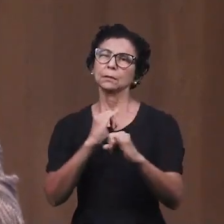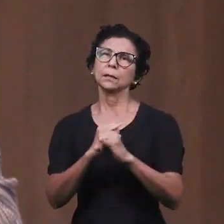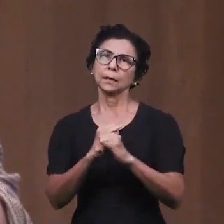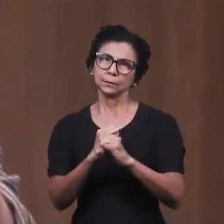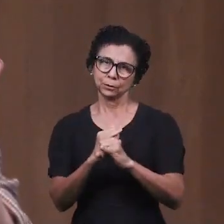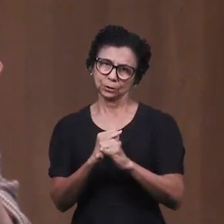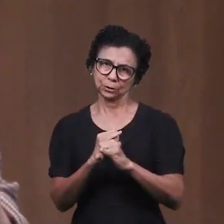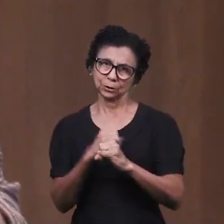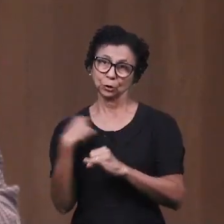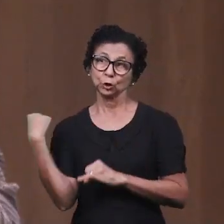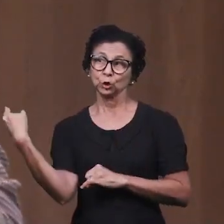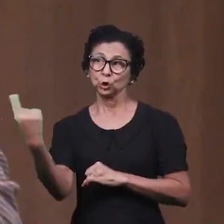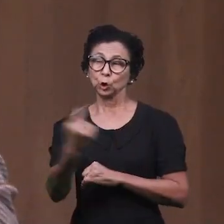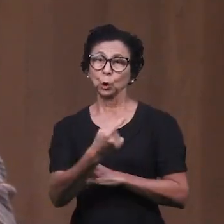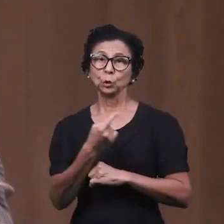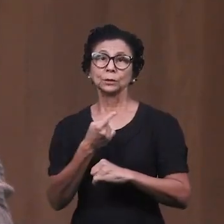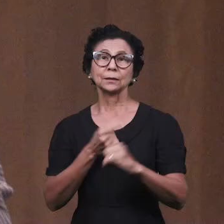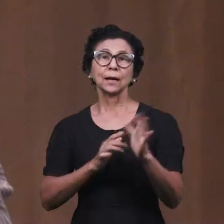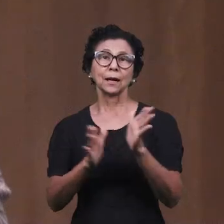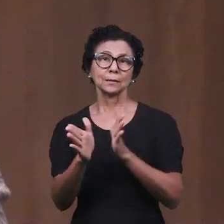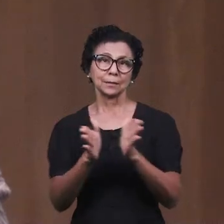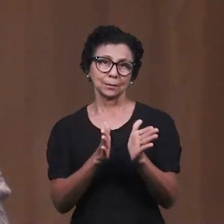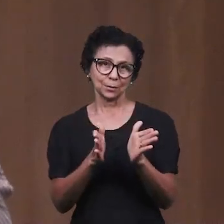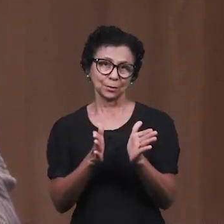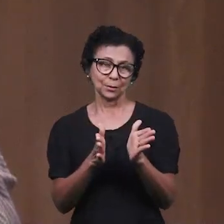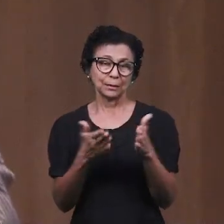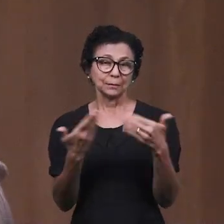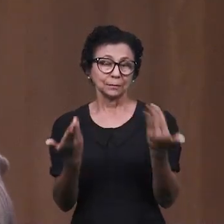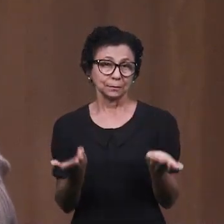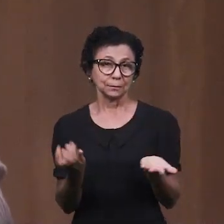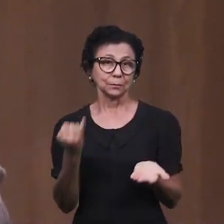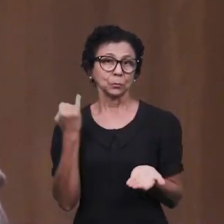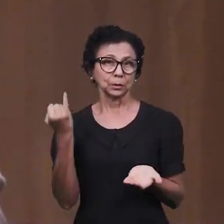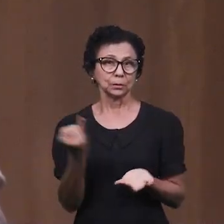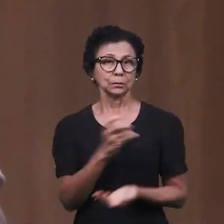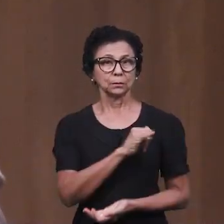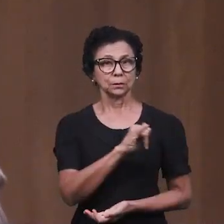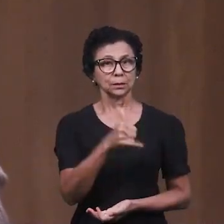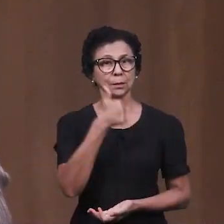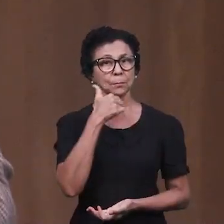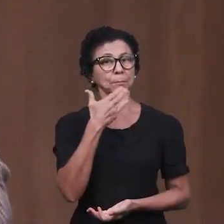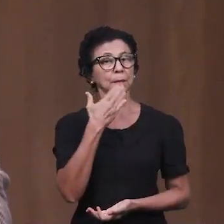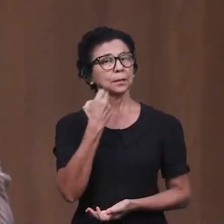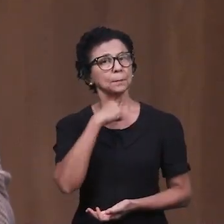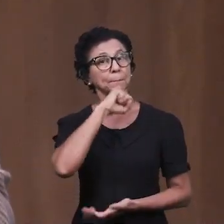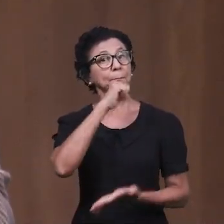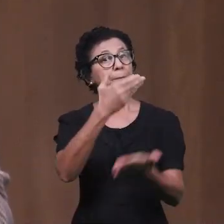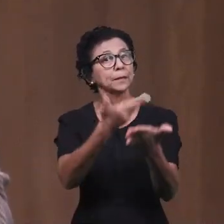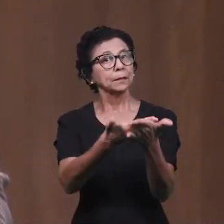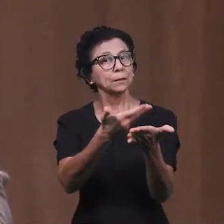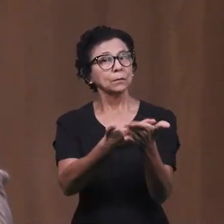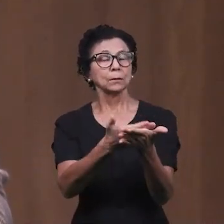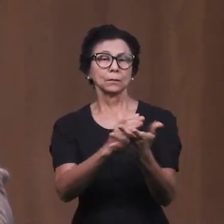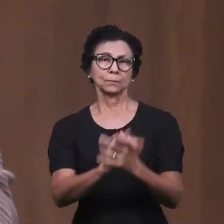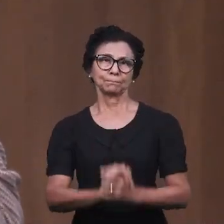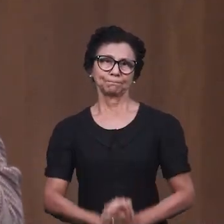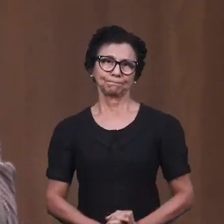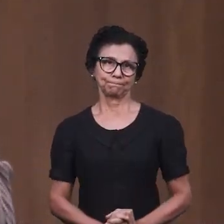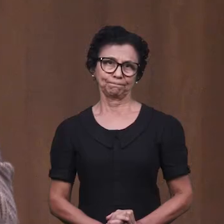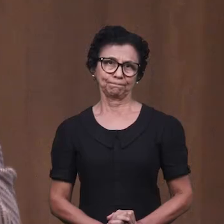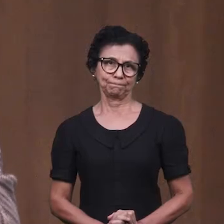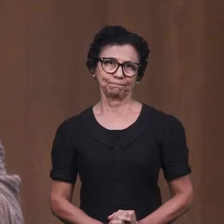todo mundo tem acesso. Então, é importante dizer para os pais, estudem,